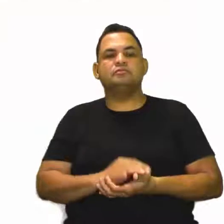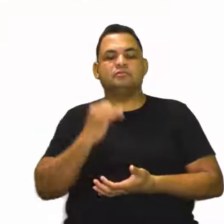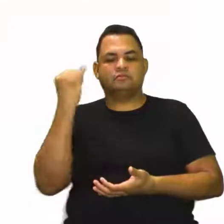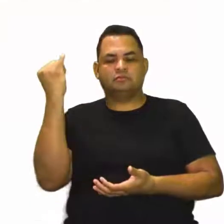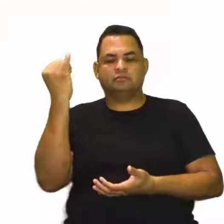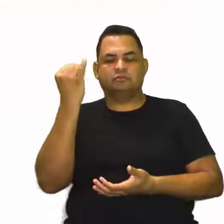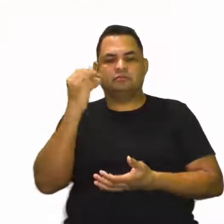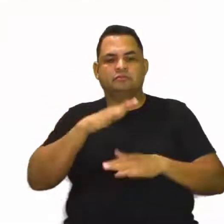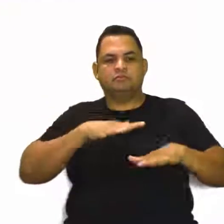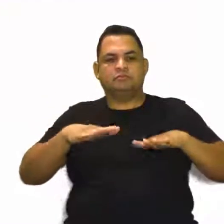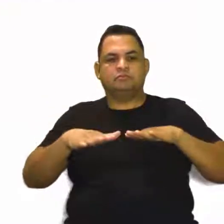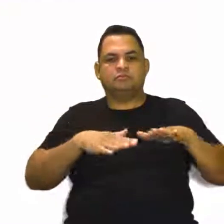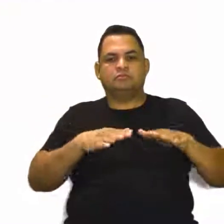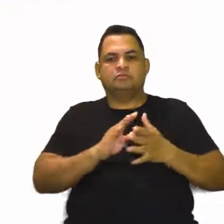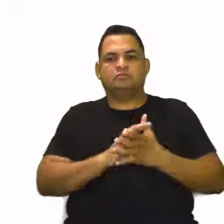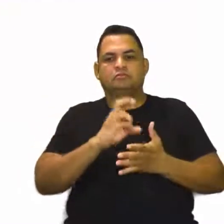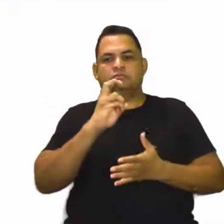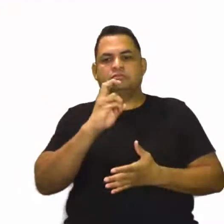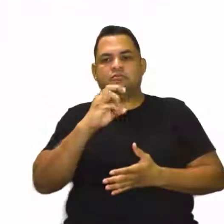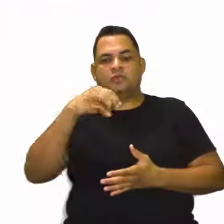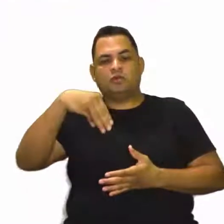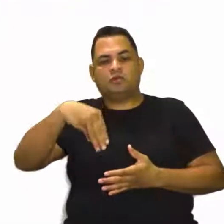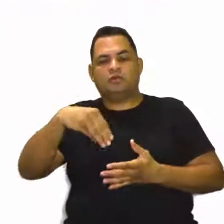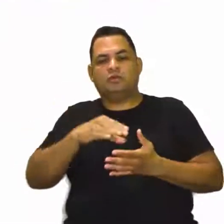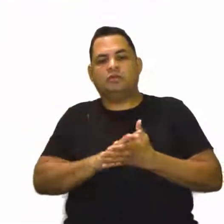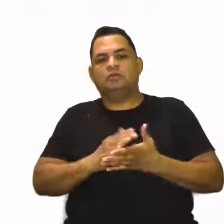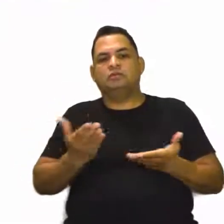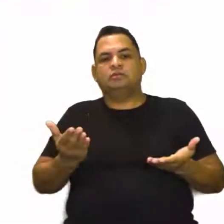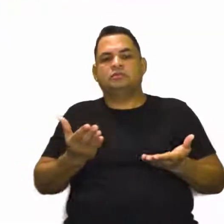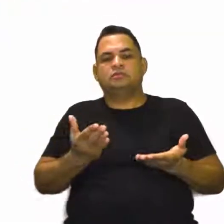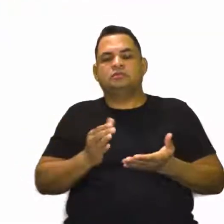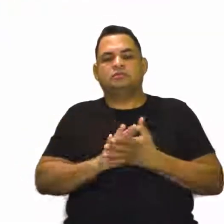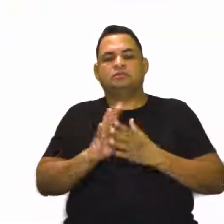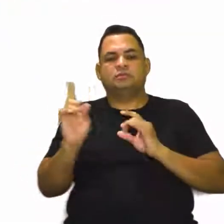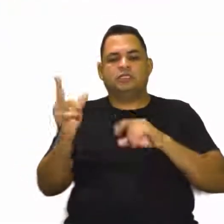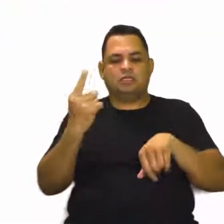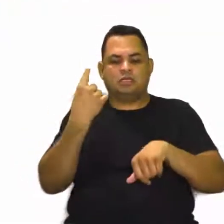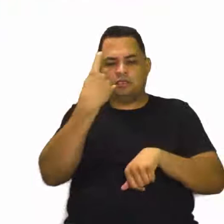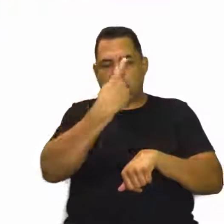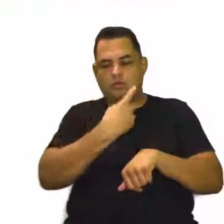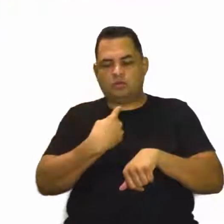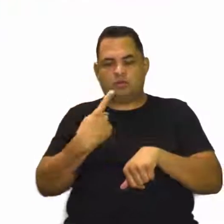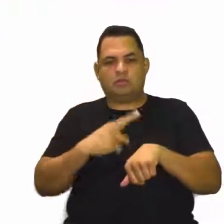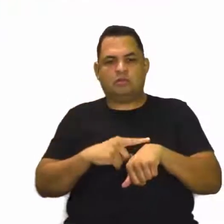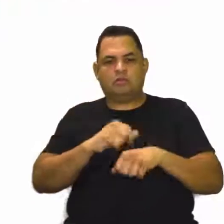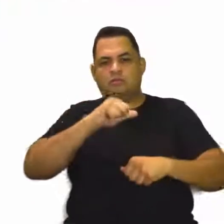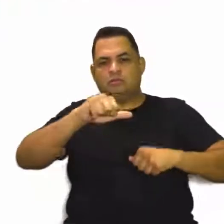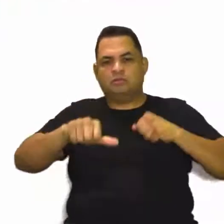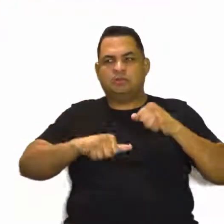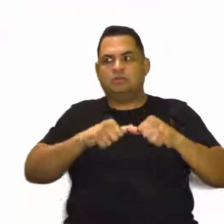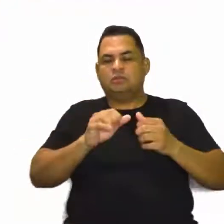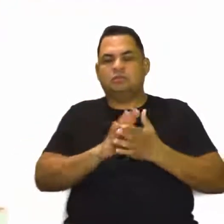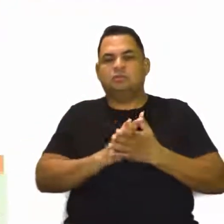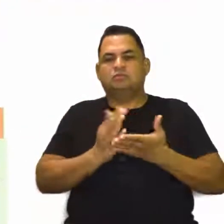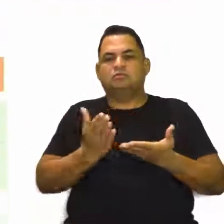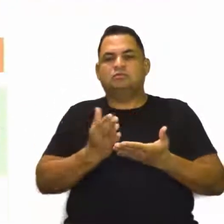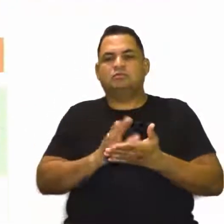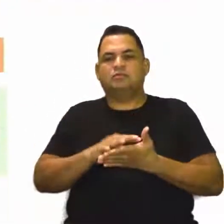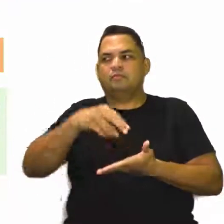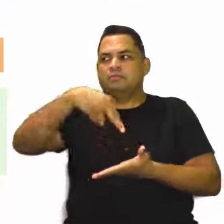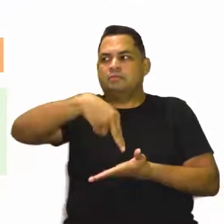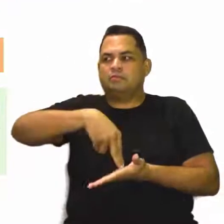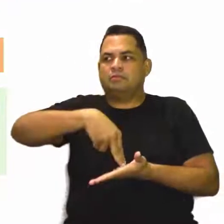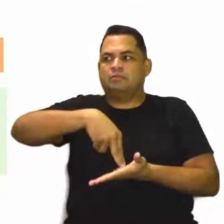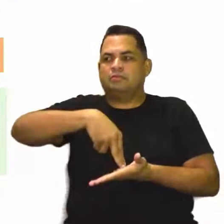Importante aí se movimentar pelo menos 5 minutinhos aí a cada hora, mudar de posição, procurar ficar um pouco mais